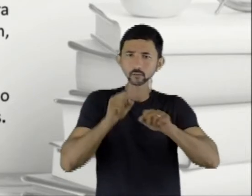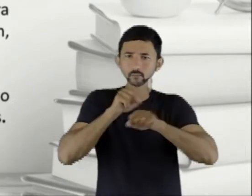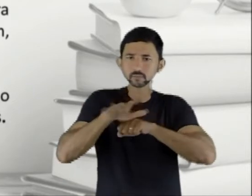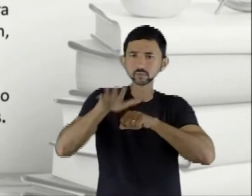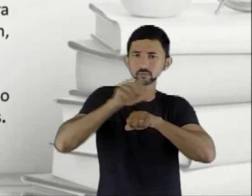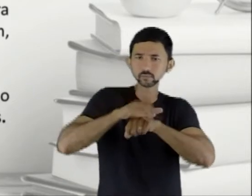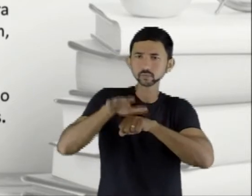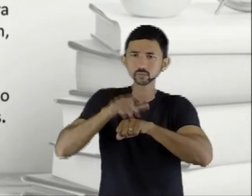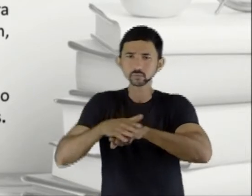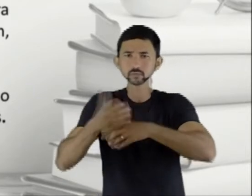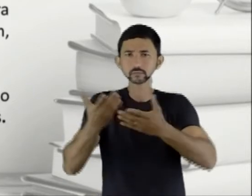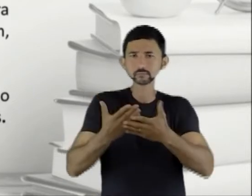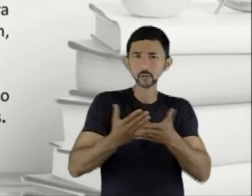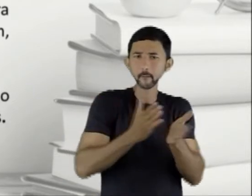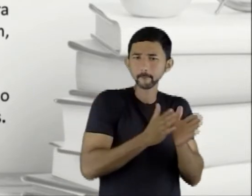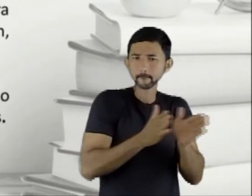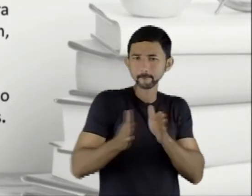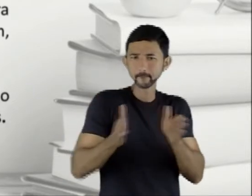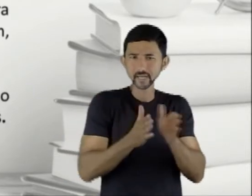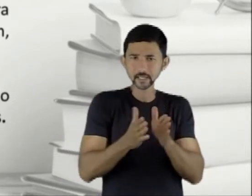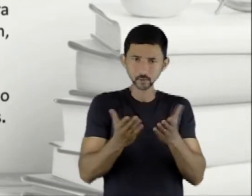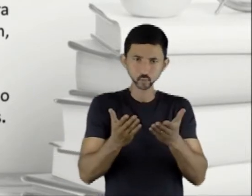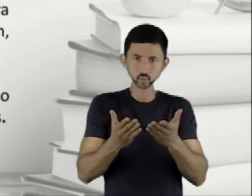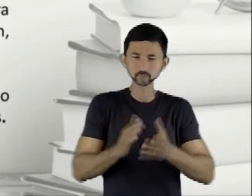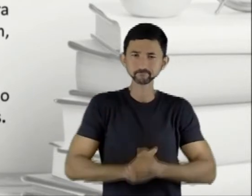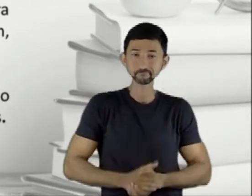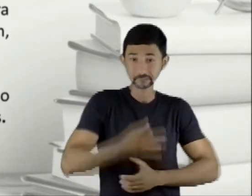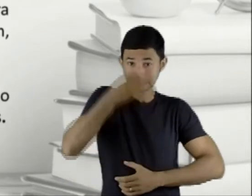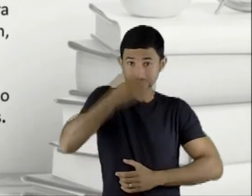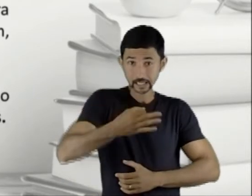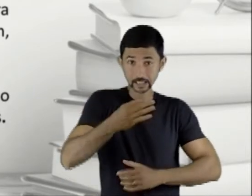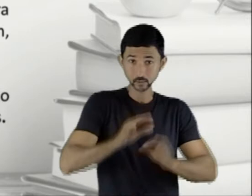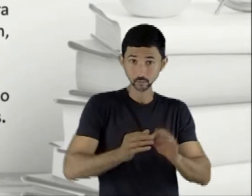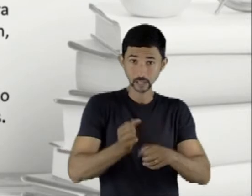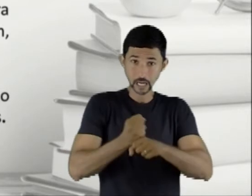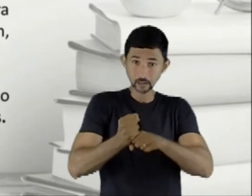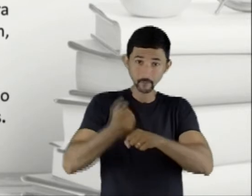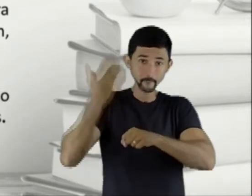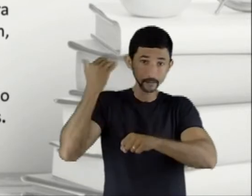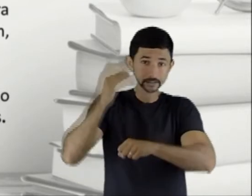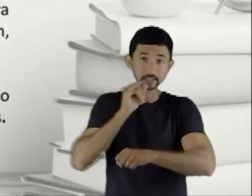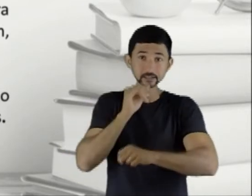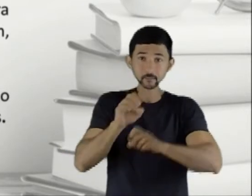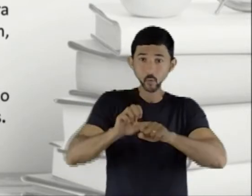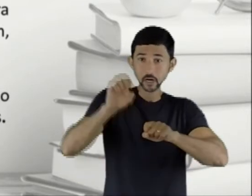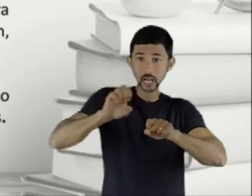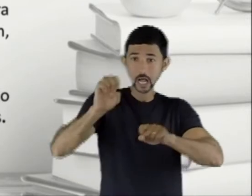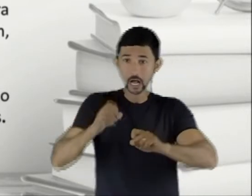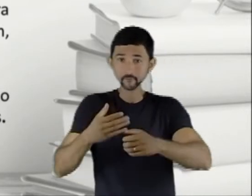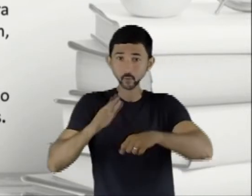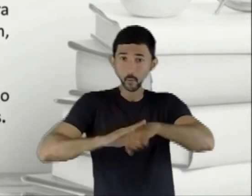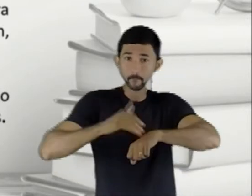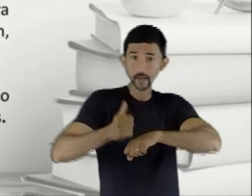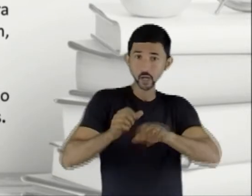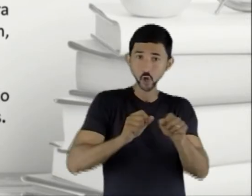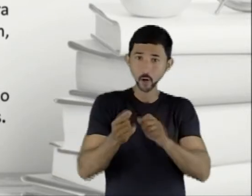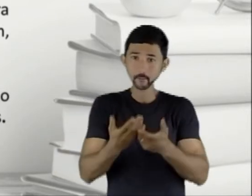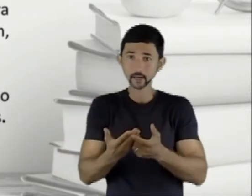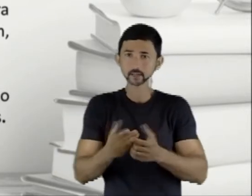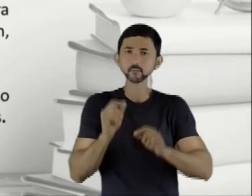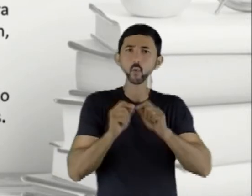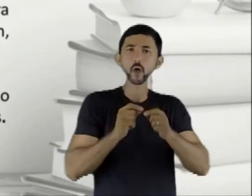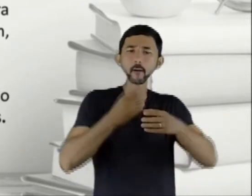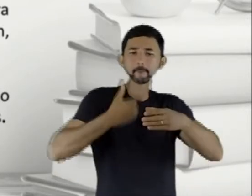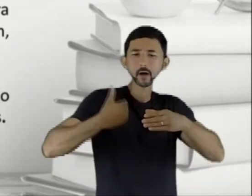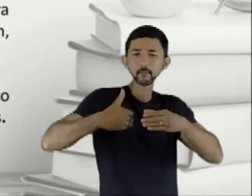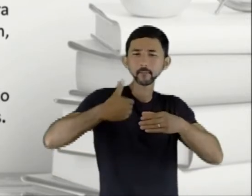exportações no período fixo, o ano passado. Então, o gráfico mais adequado para isso é o gráfico de